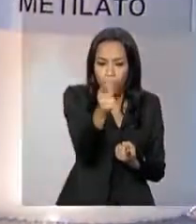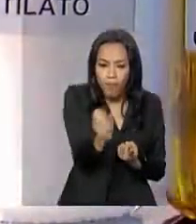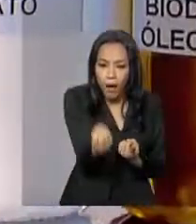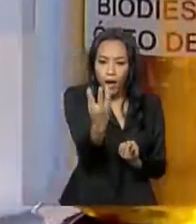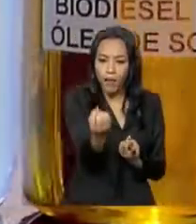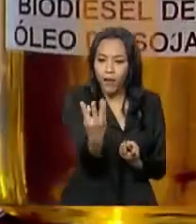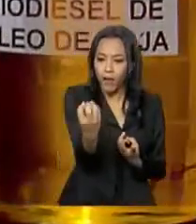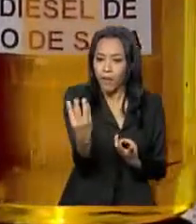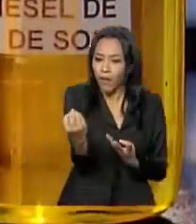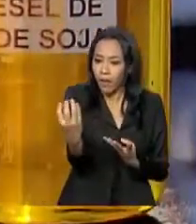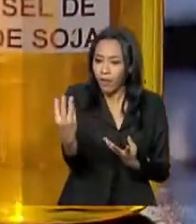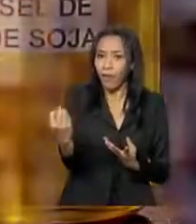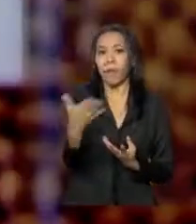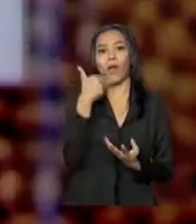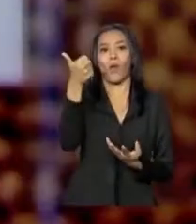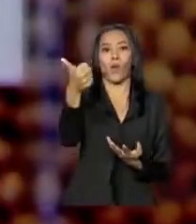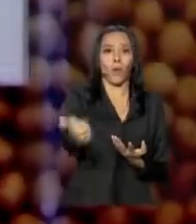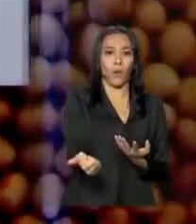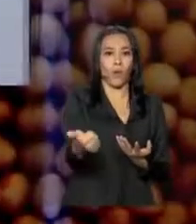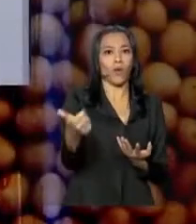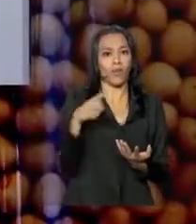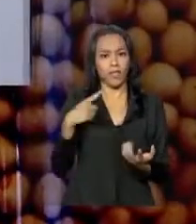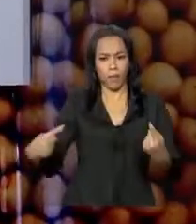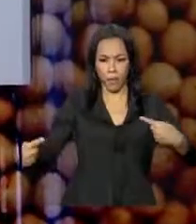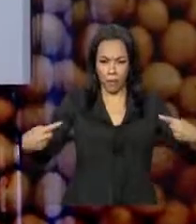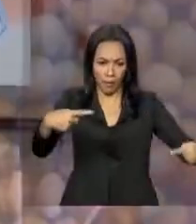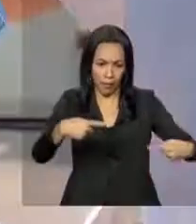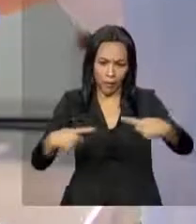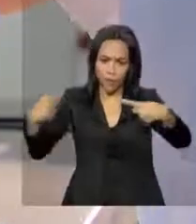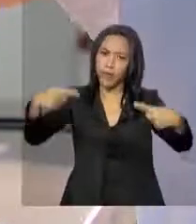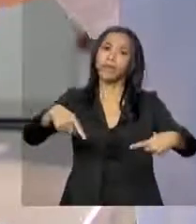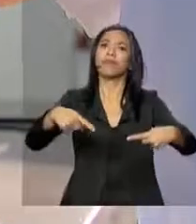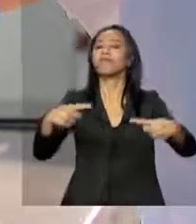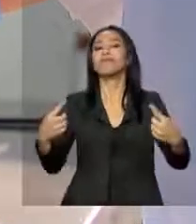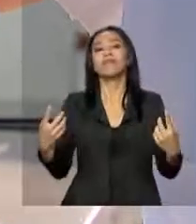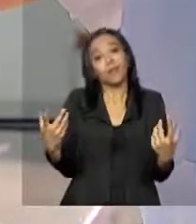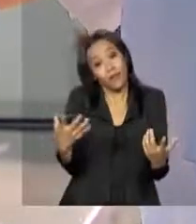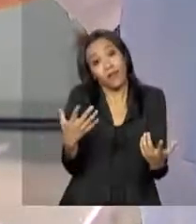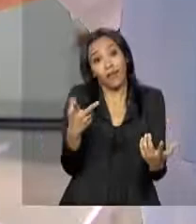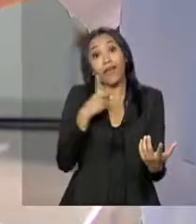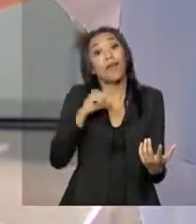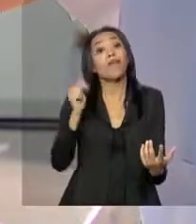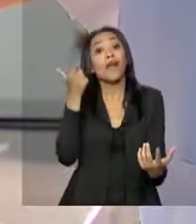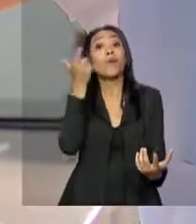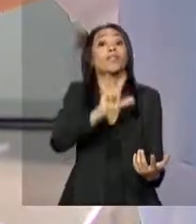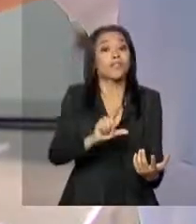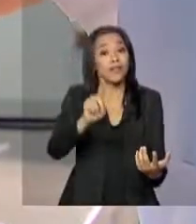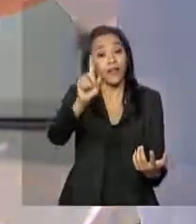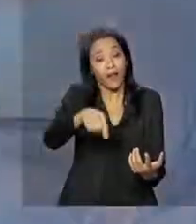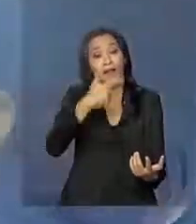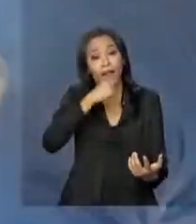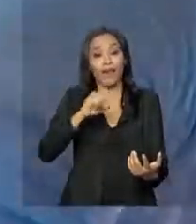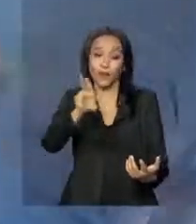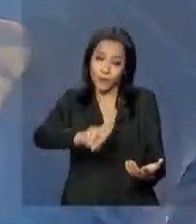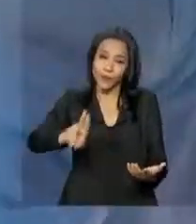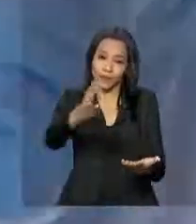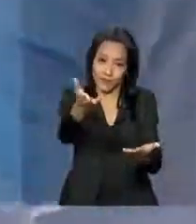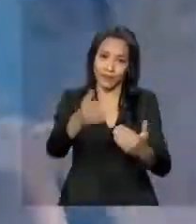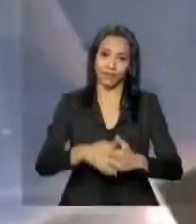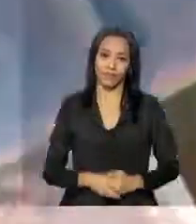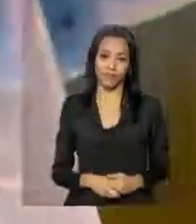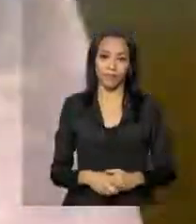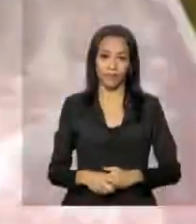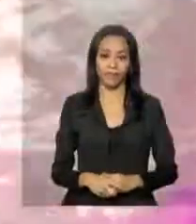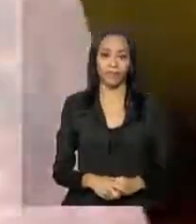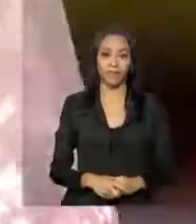fontes, melhor. Vai haver, inclusive, uma competição entre essas fontes e quem vai sair ganhando são os consumidores.